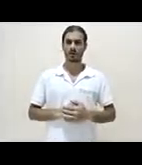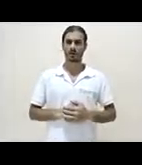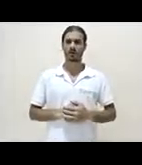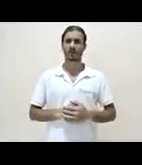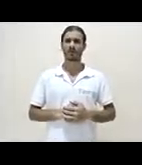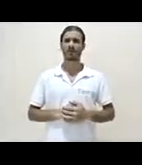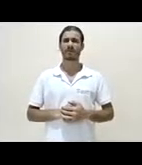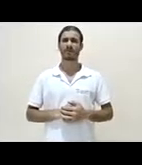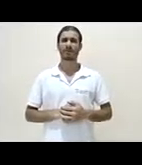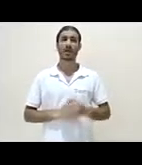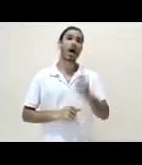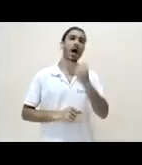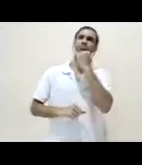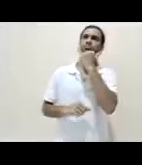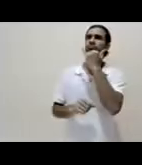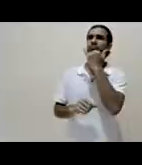Desculpa.